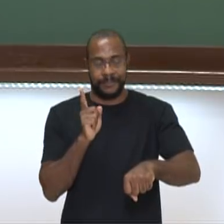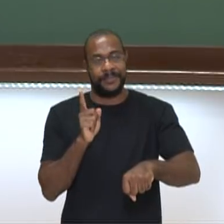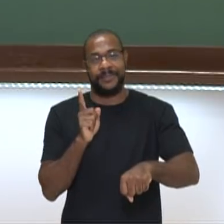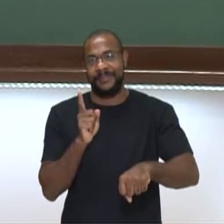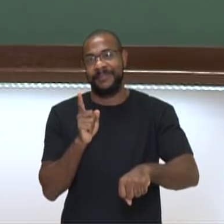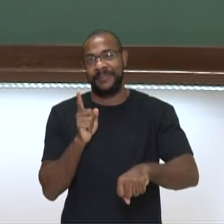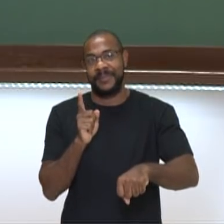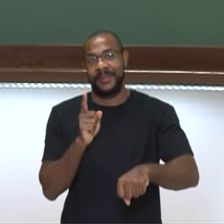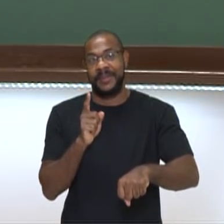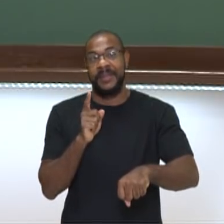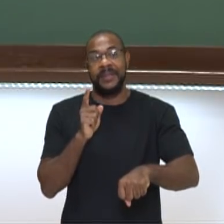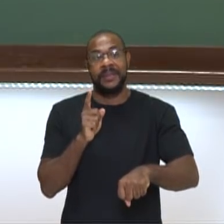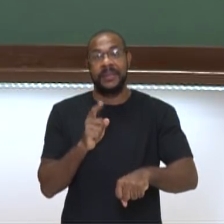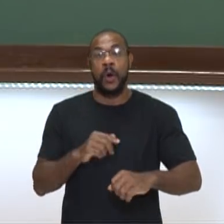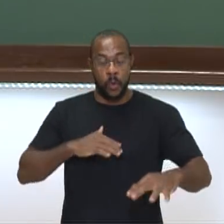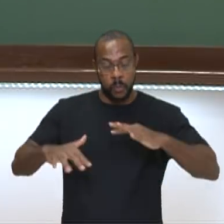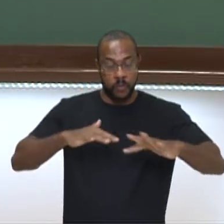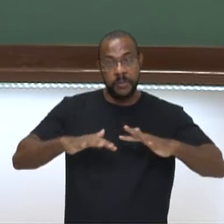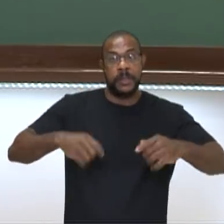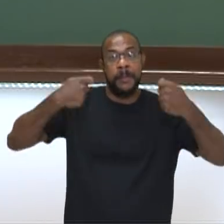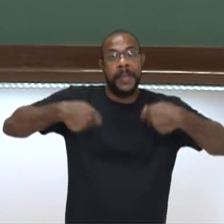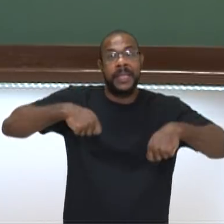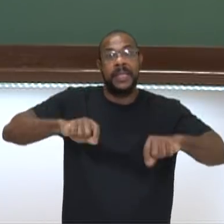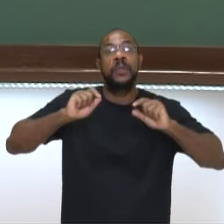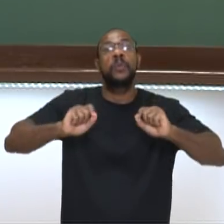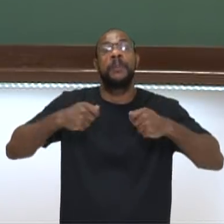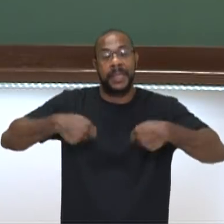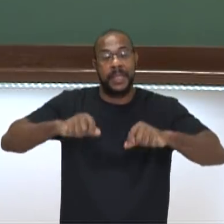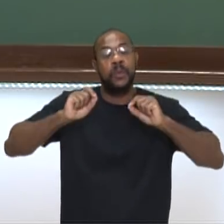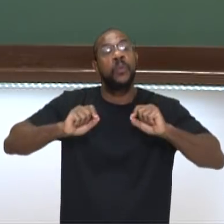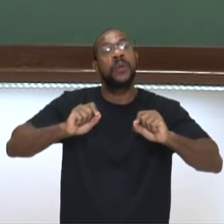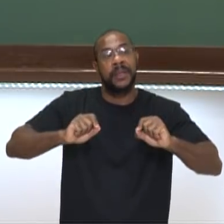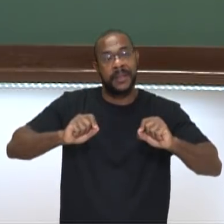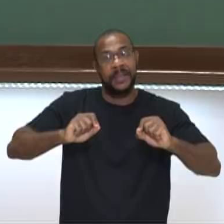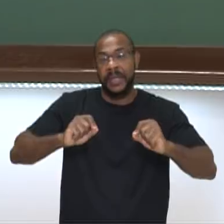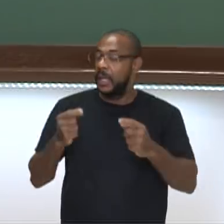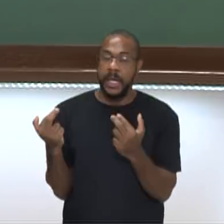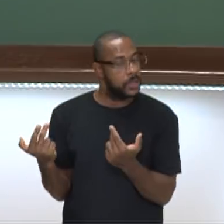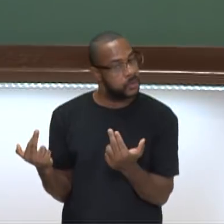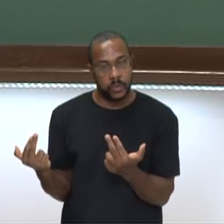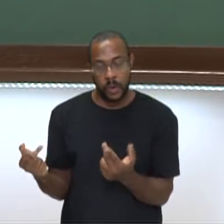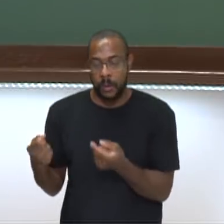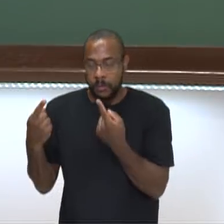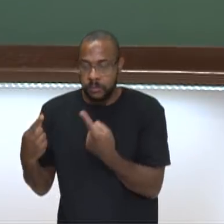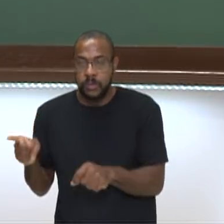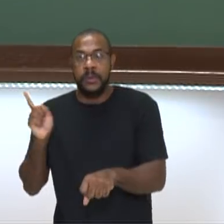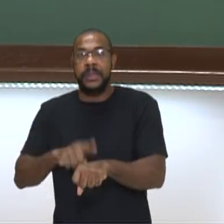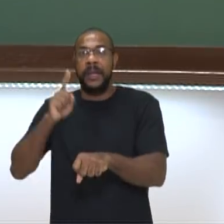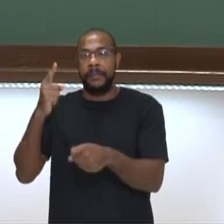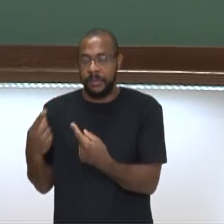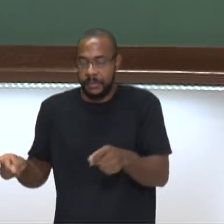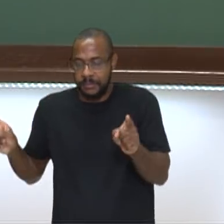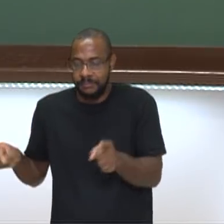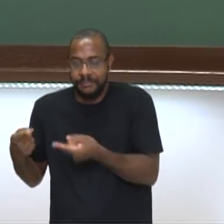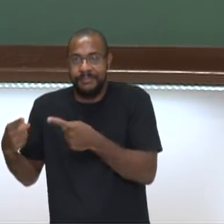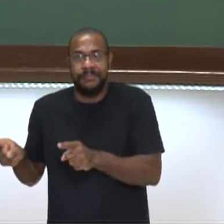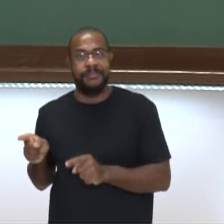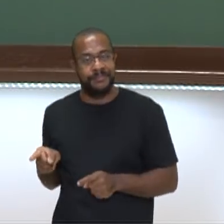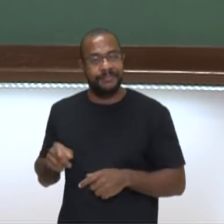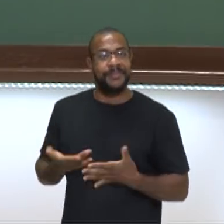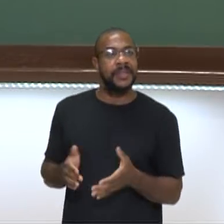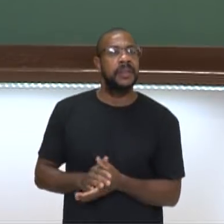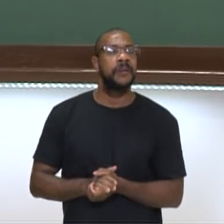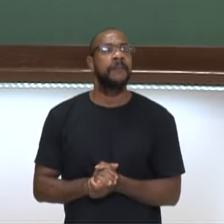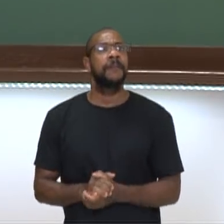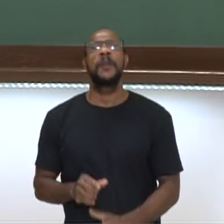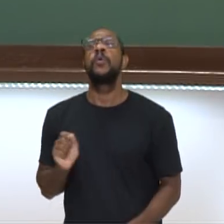nosso movimento tem que estar, né, deve estar no mesmo tempo da música. E o